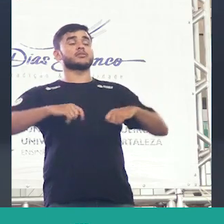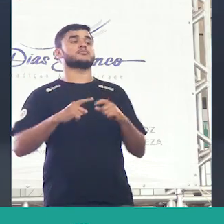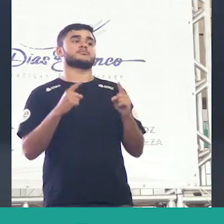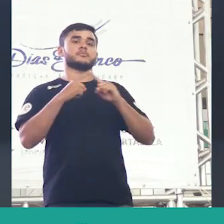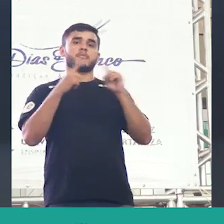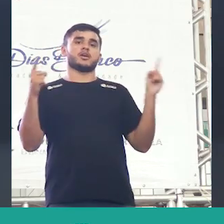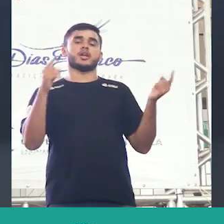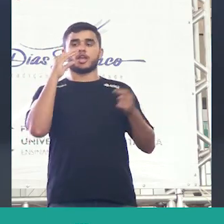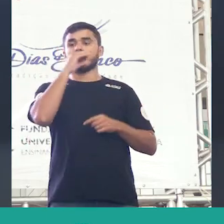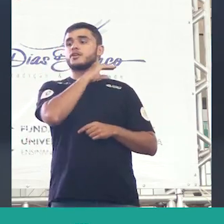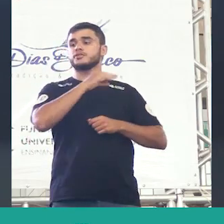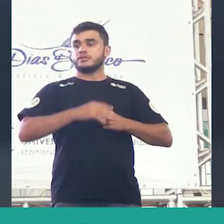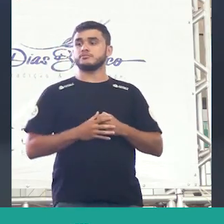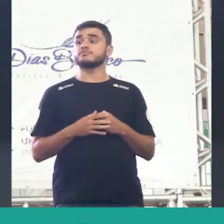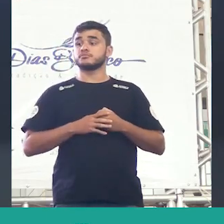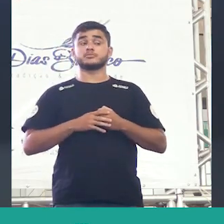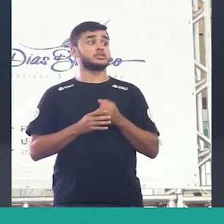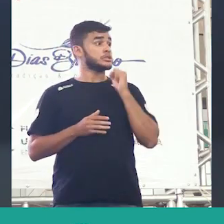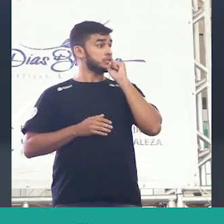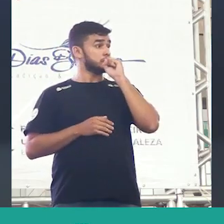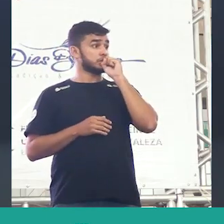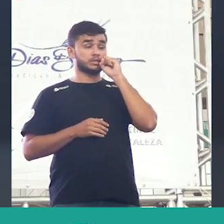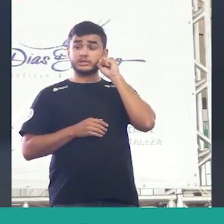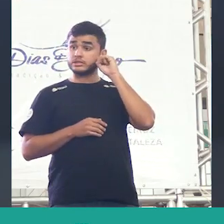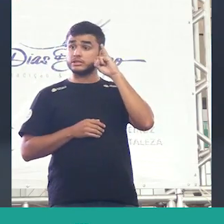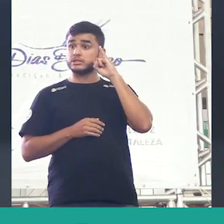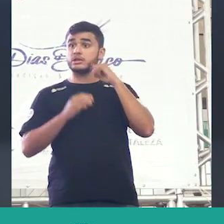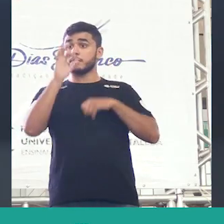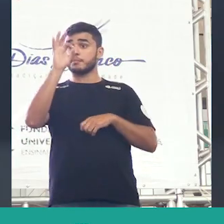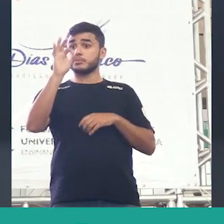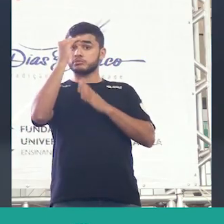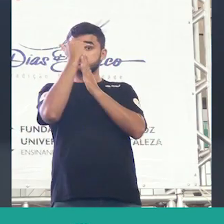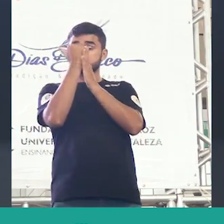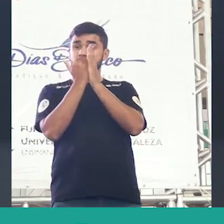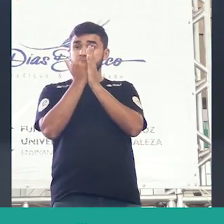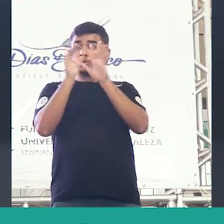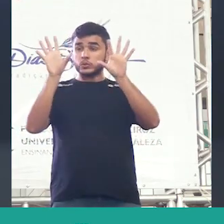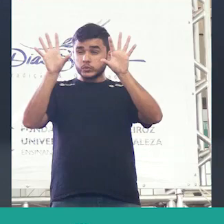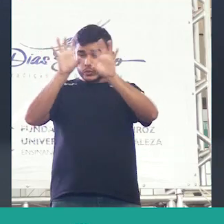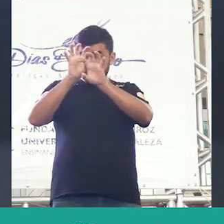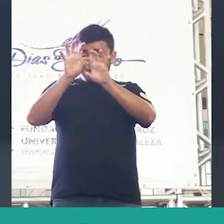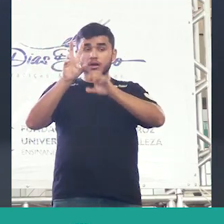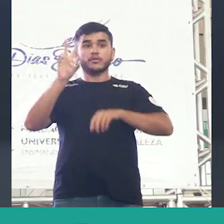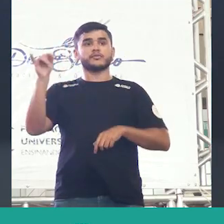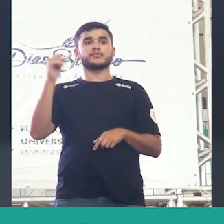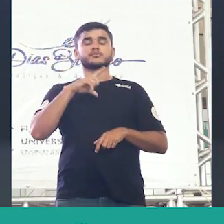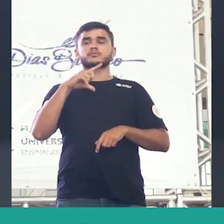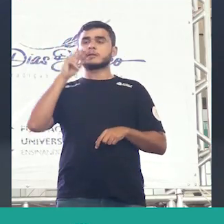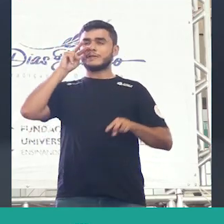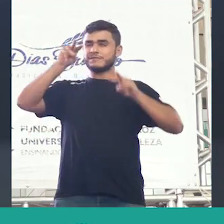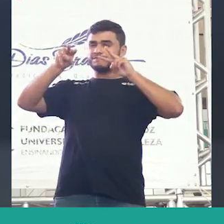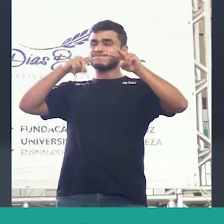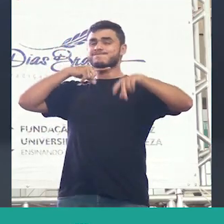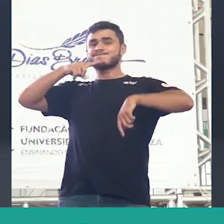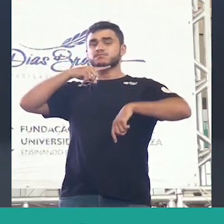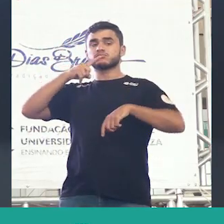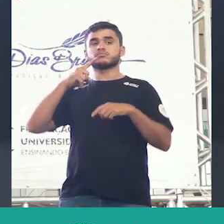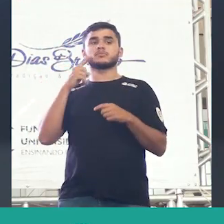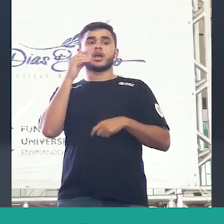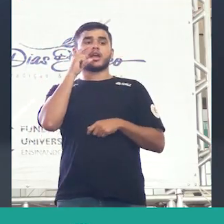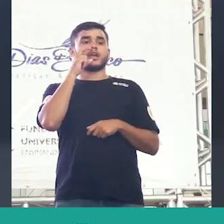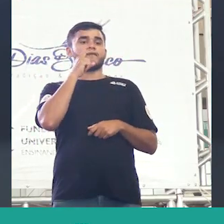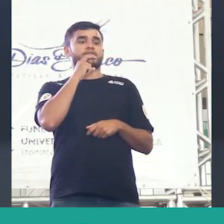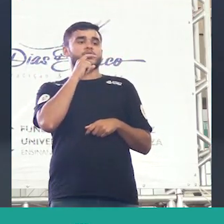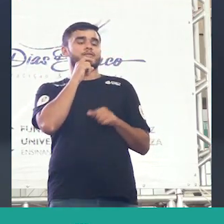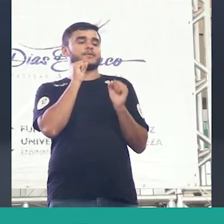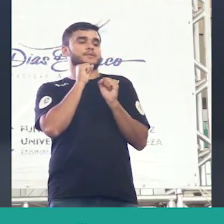visualização, mais calor. Quanto menos a porcentagem, mais escuro, menos visualização,